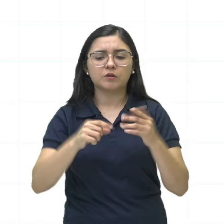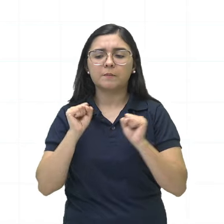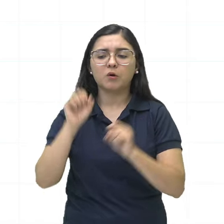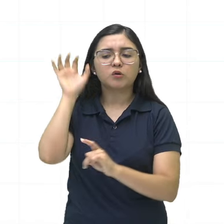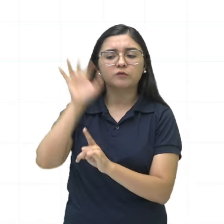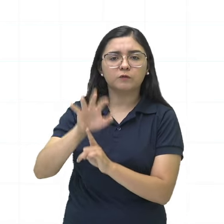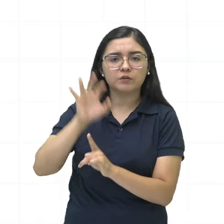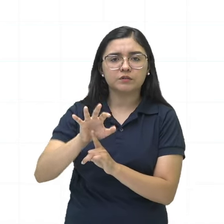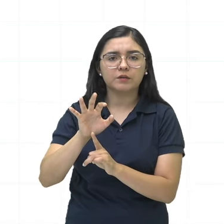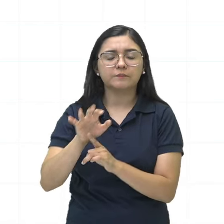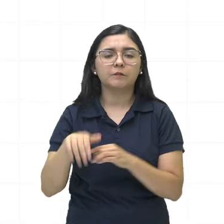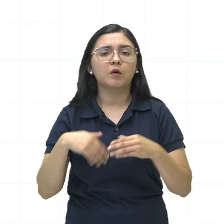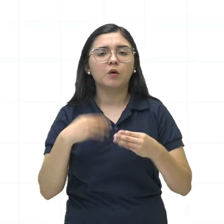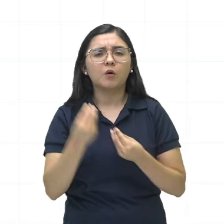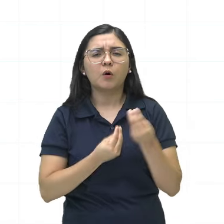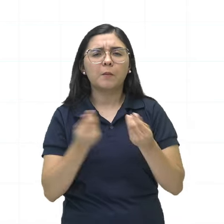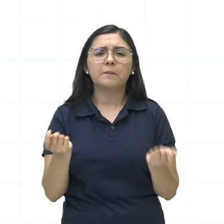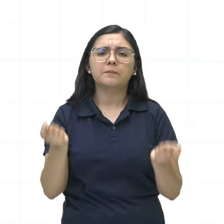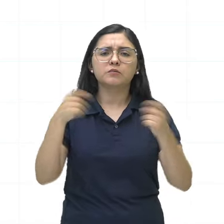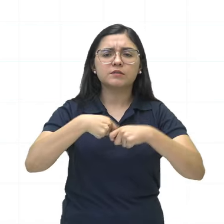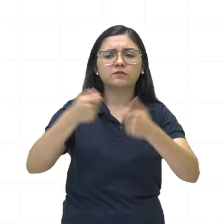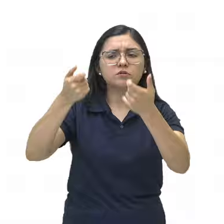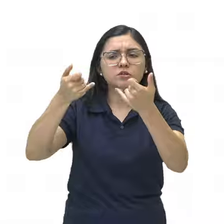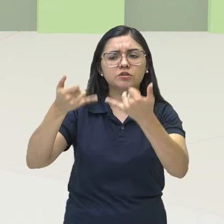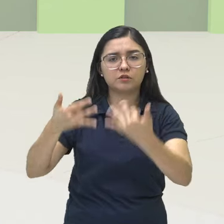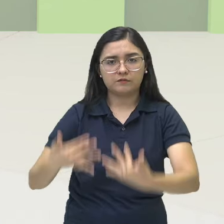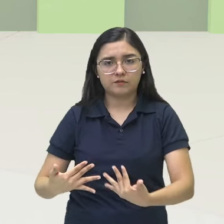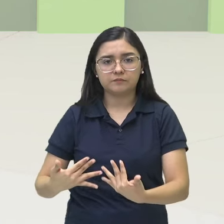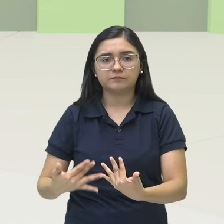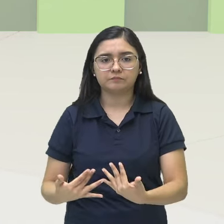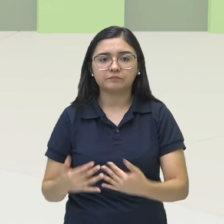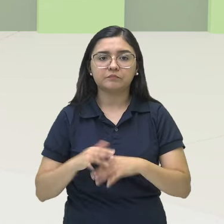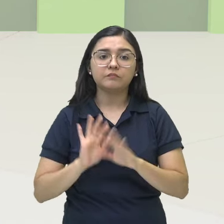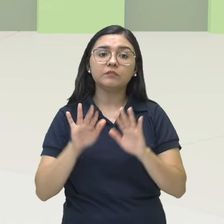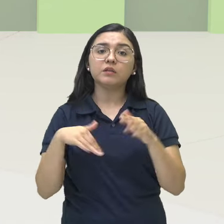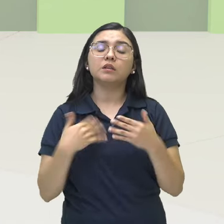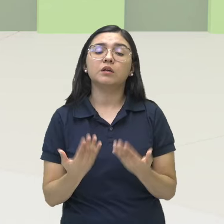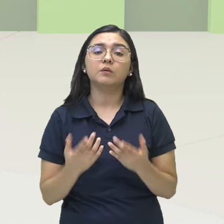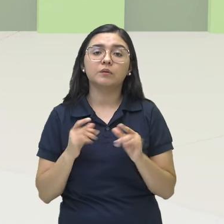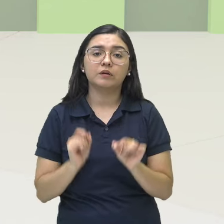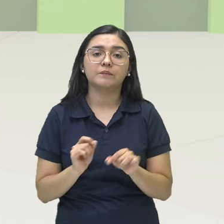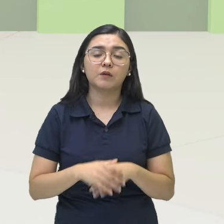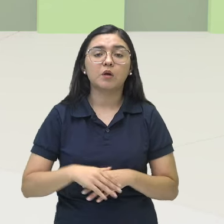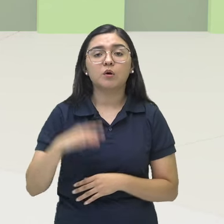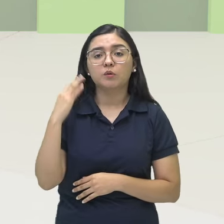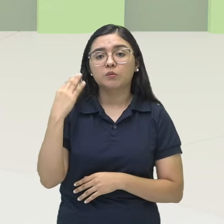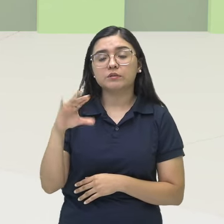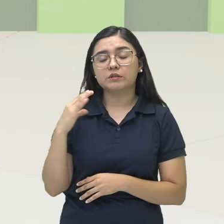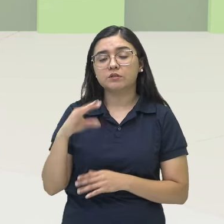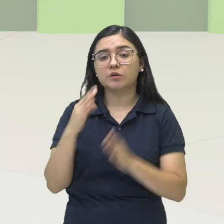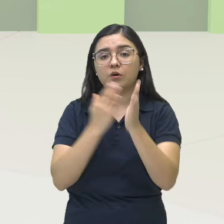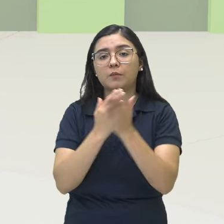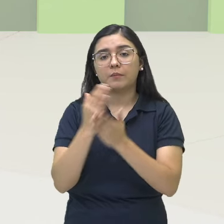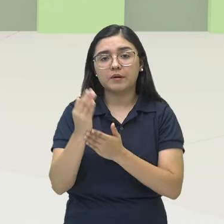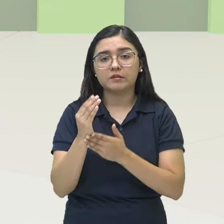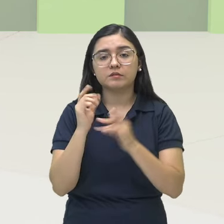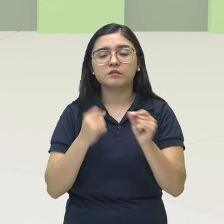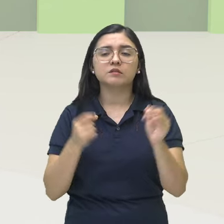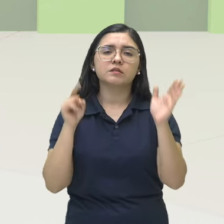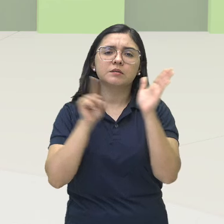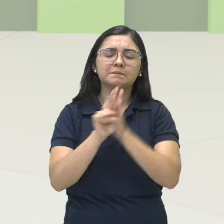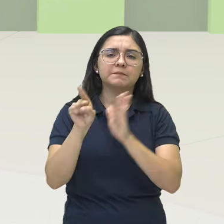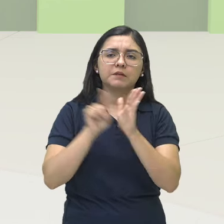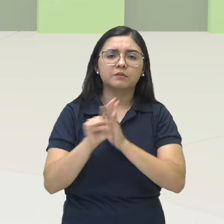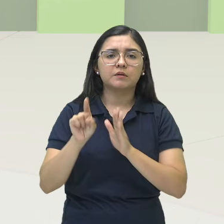influenciá-lo? Como é possível descrevê-lo? Então, a partir daí, os cientistas começam, né, faz esse